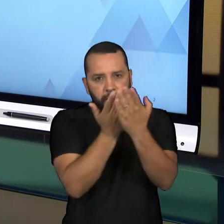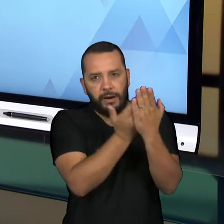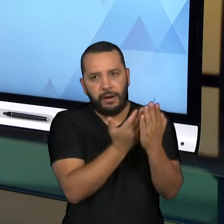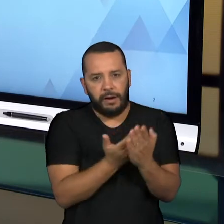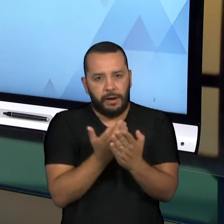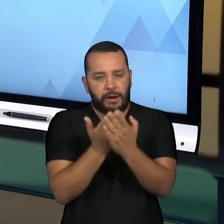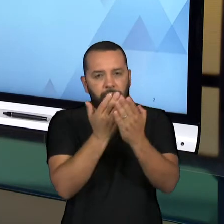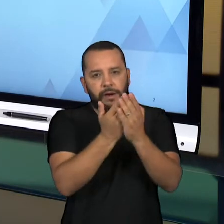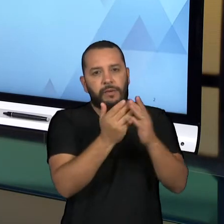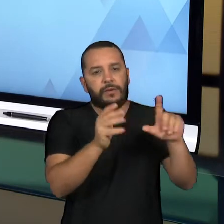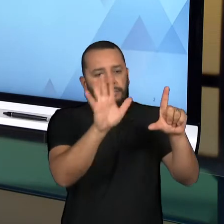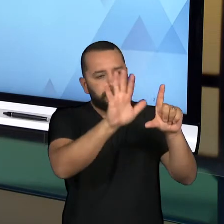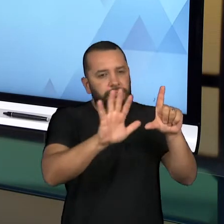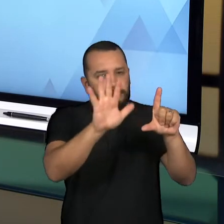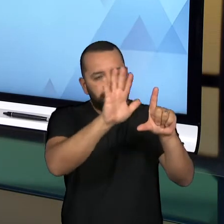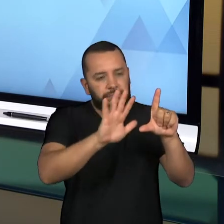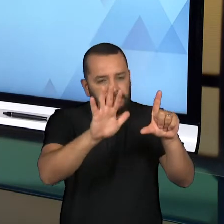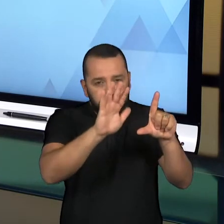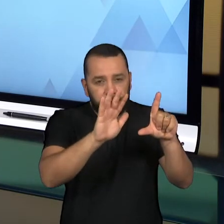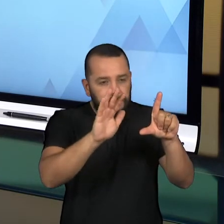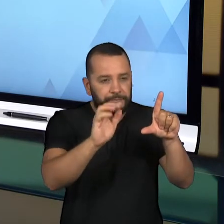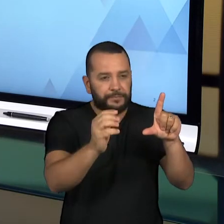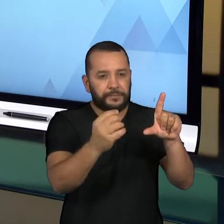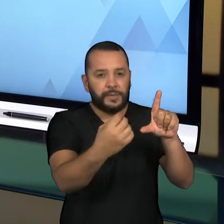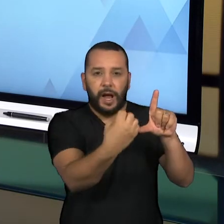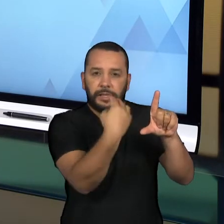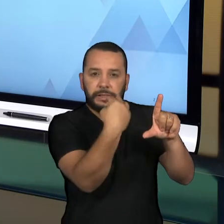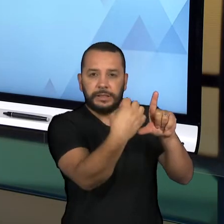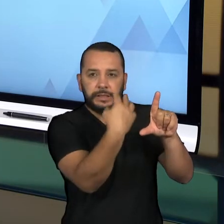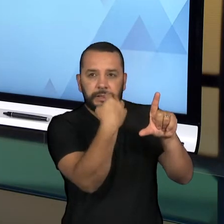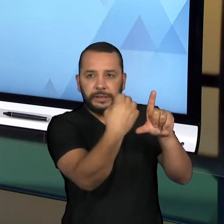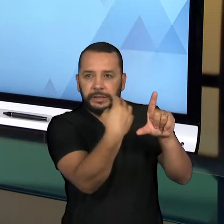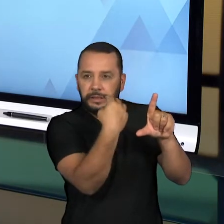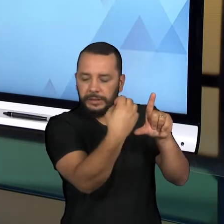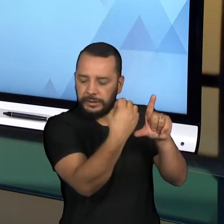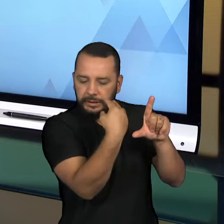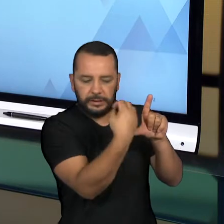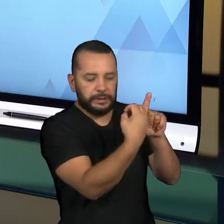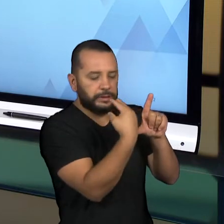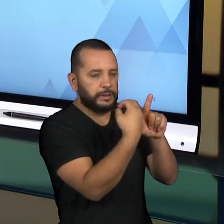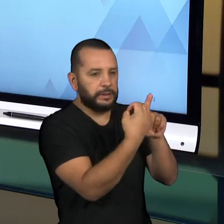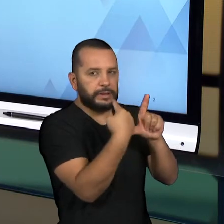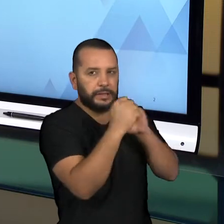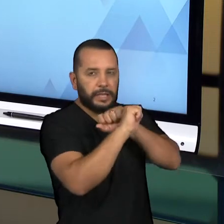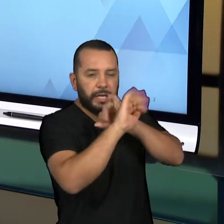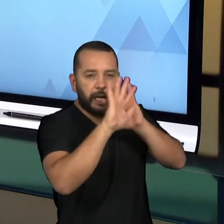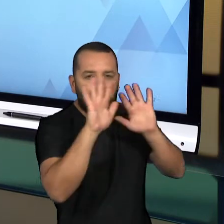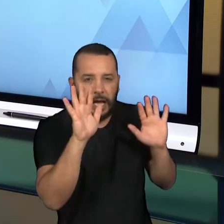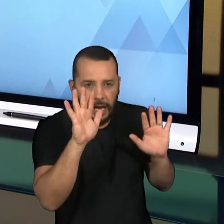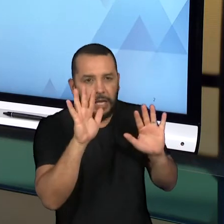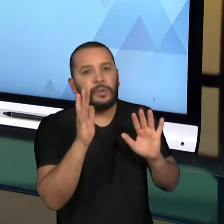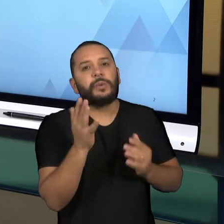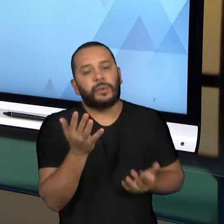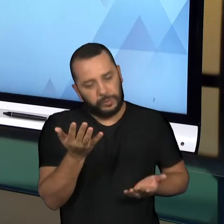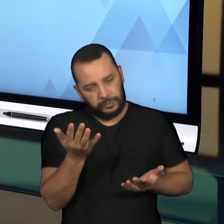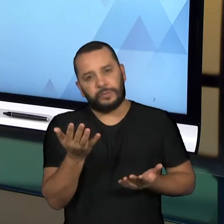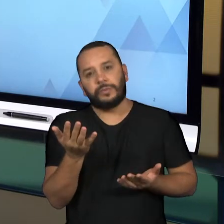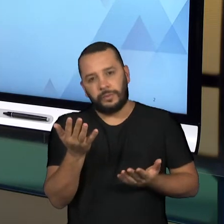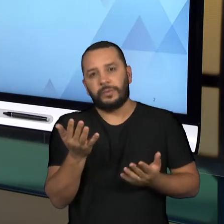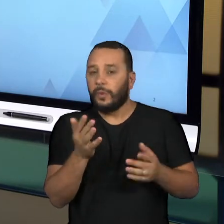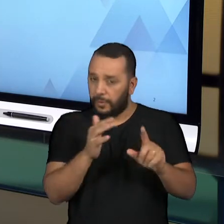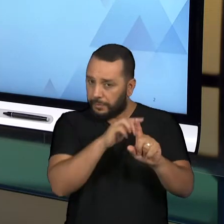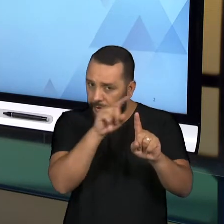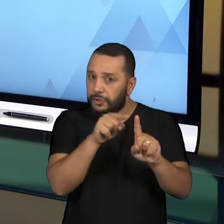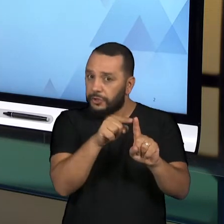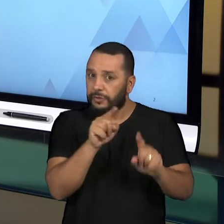elementos de uma forma clara de uma forma precisa o lance de atingir o objetivo que se pretende